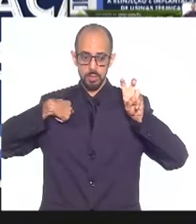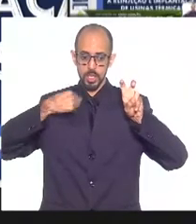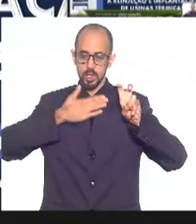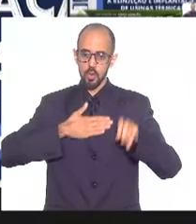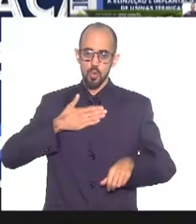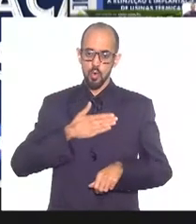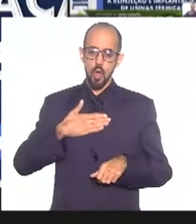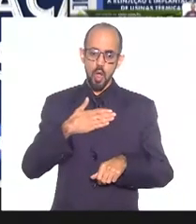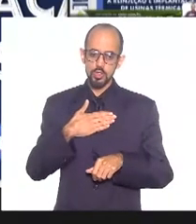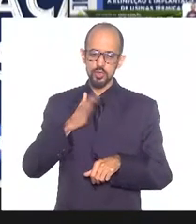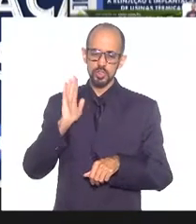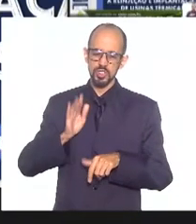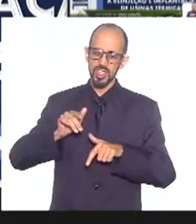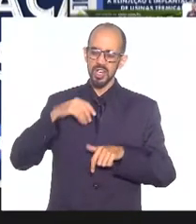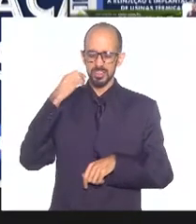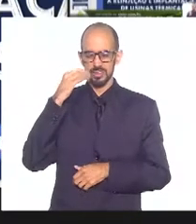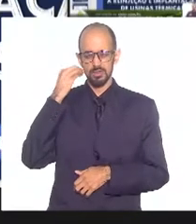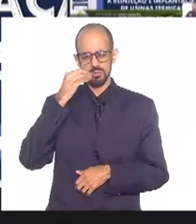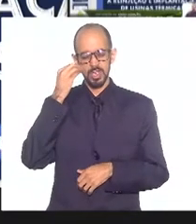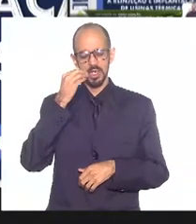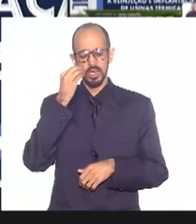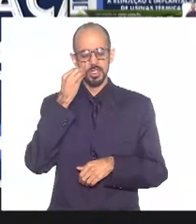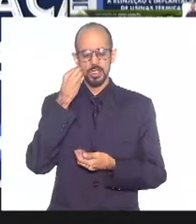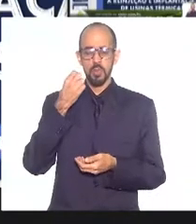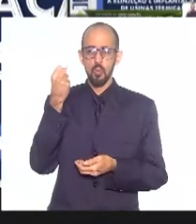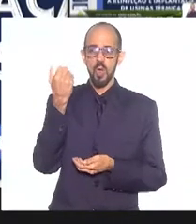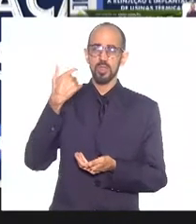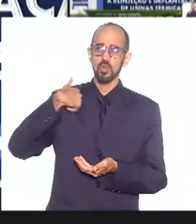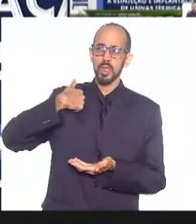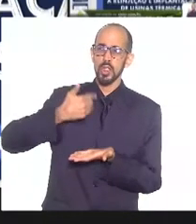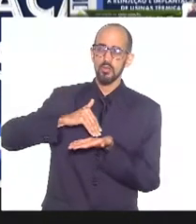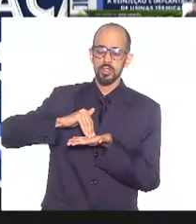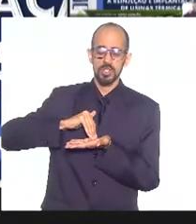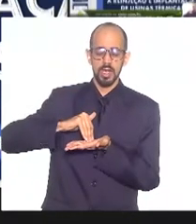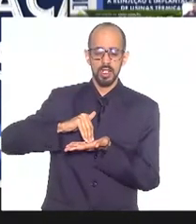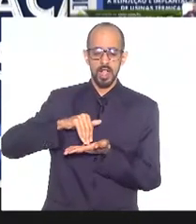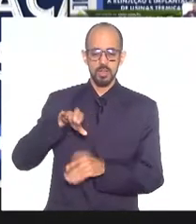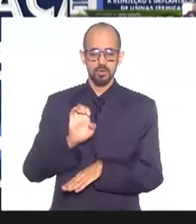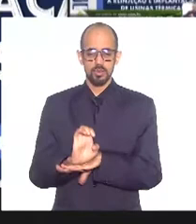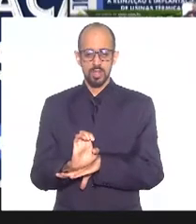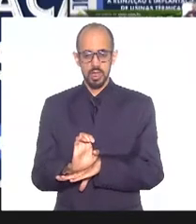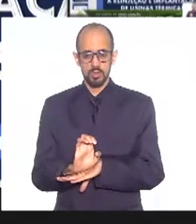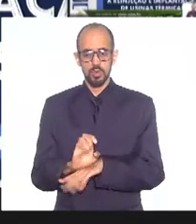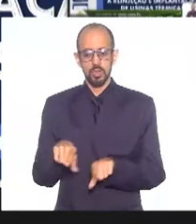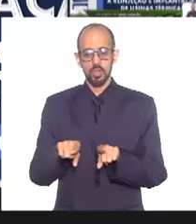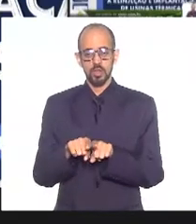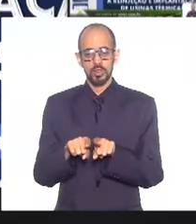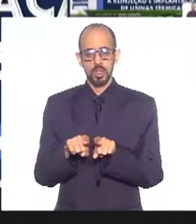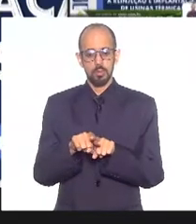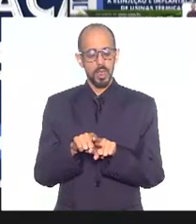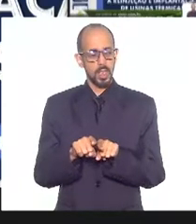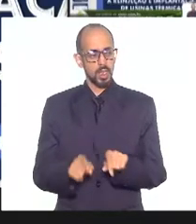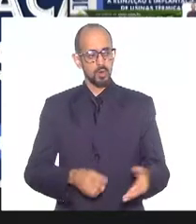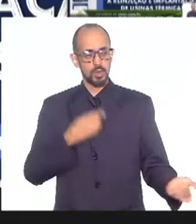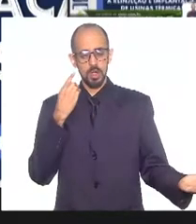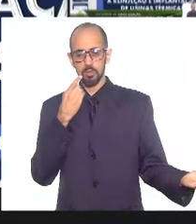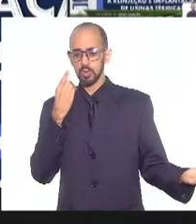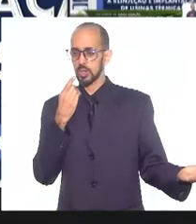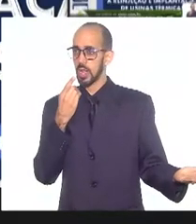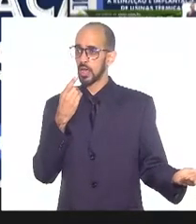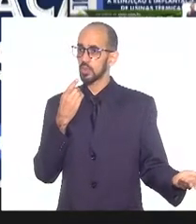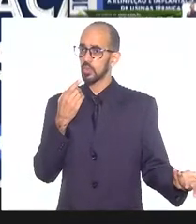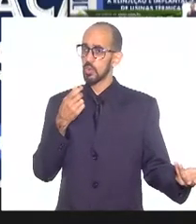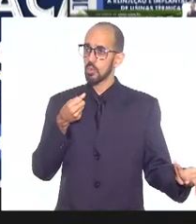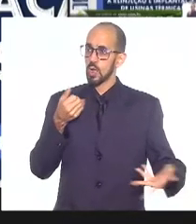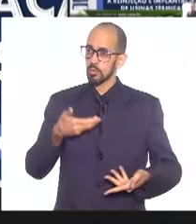atuei durante muito tempo como secretário de Energia aqui do Estado. E o deputado me faz o convite de